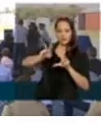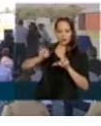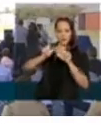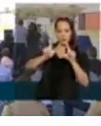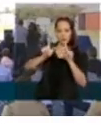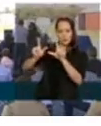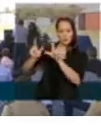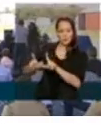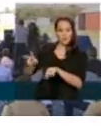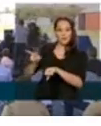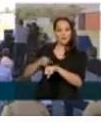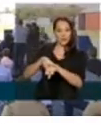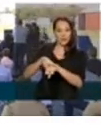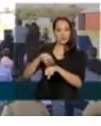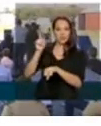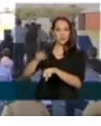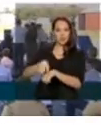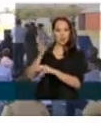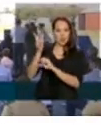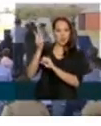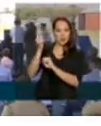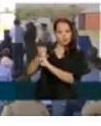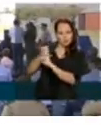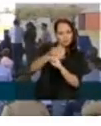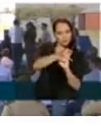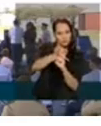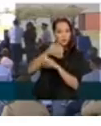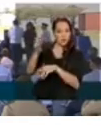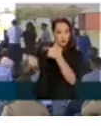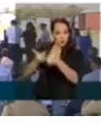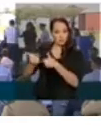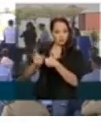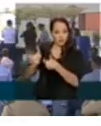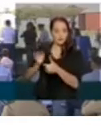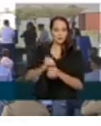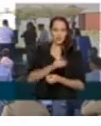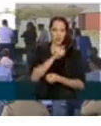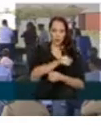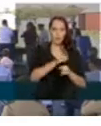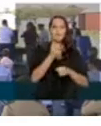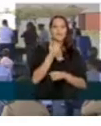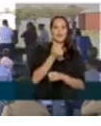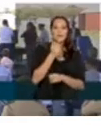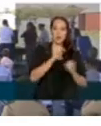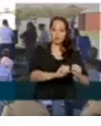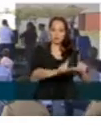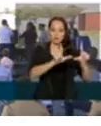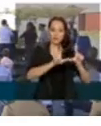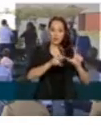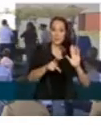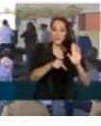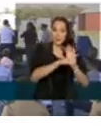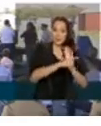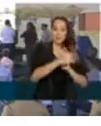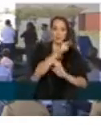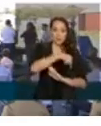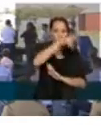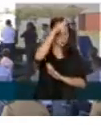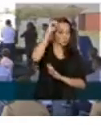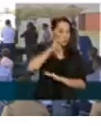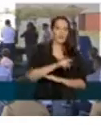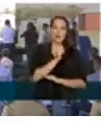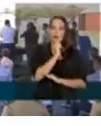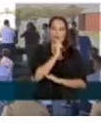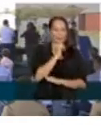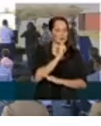quadrados verdes, que são os radares já em operação. E um quadrado em vermelho, que é o radar de Corumbá, que ainda não está em funcionamento.